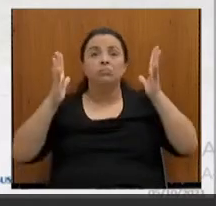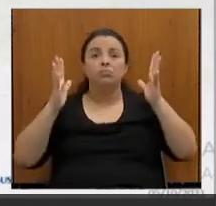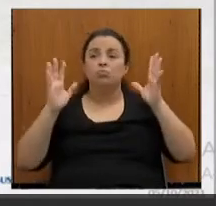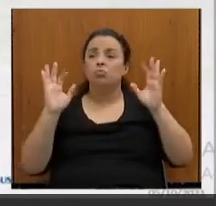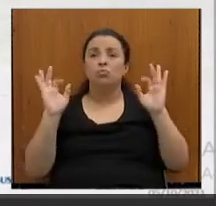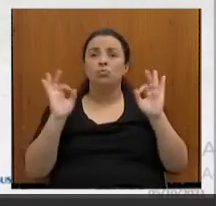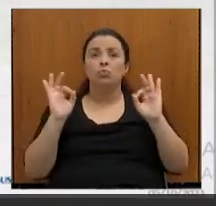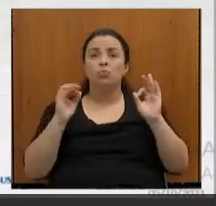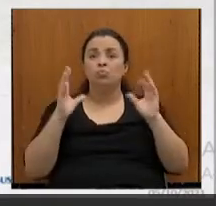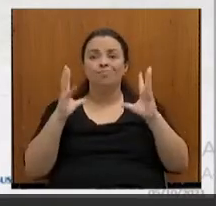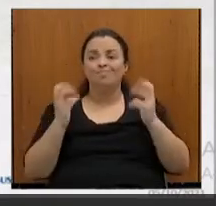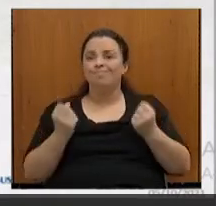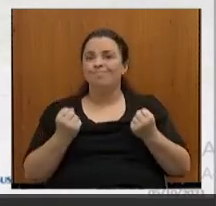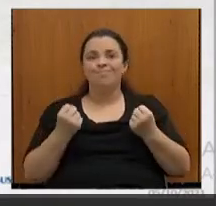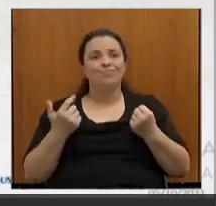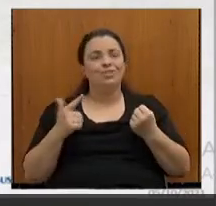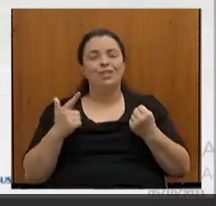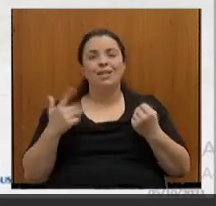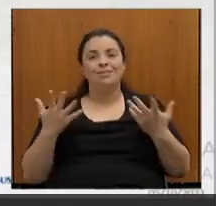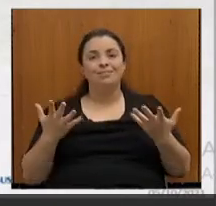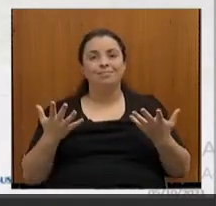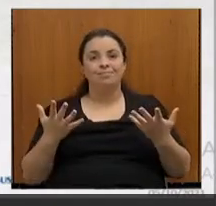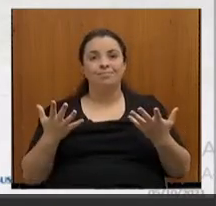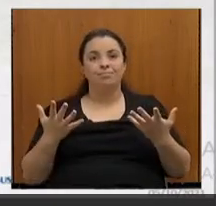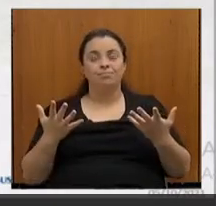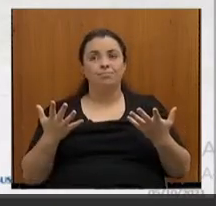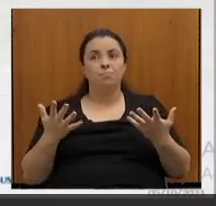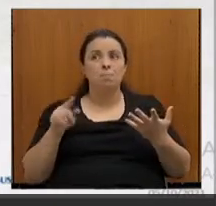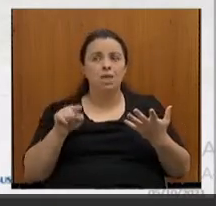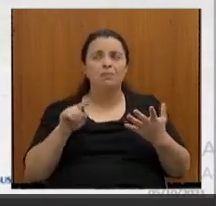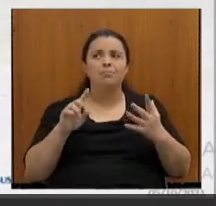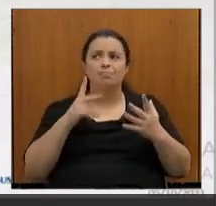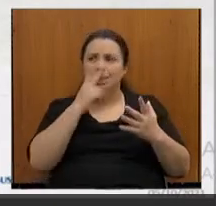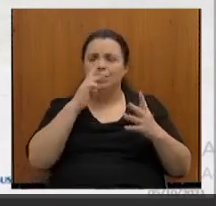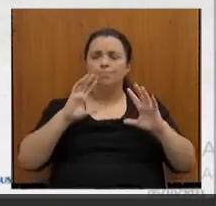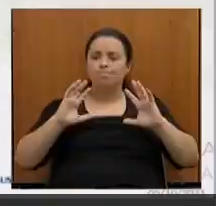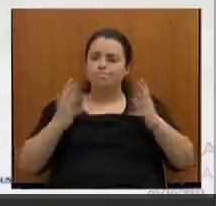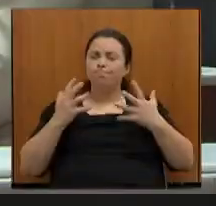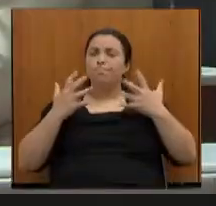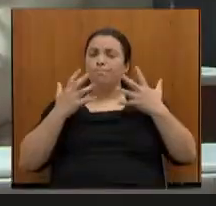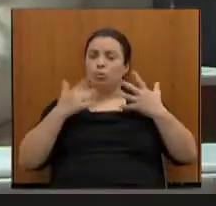um desafio, né? E acho que é um desafio que esse encontro